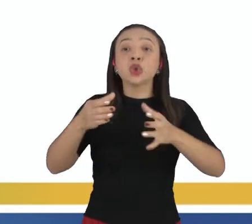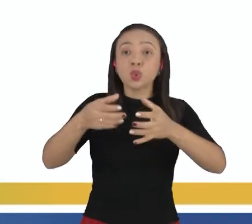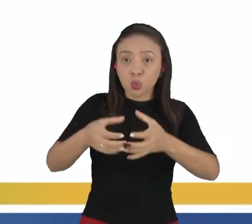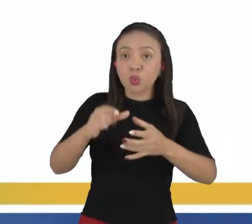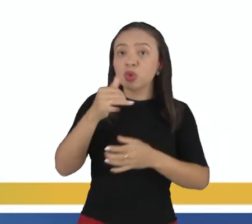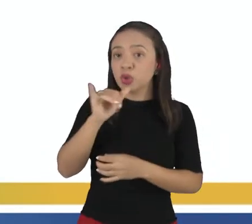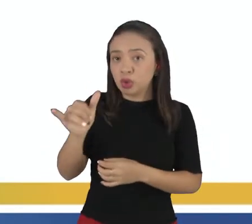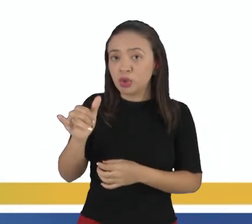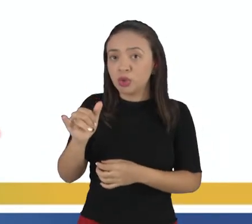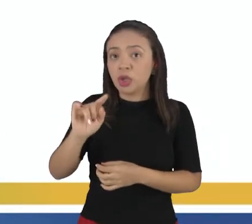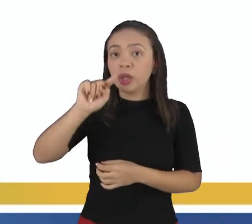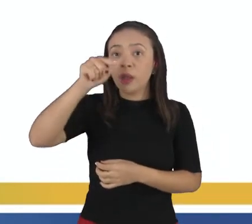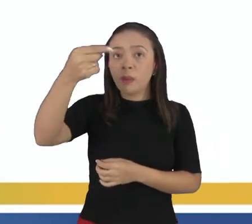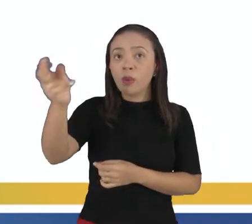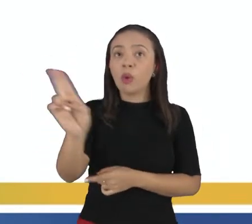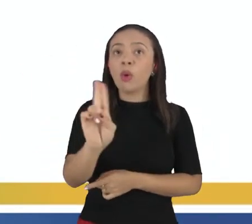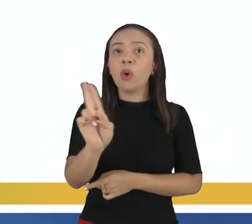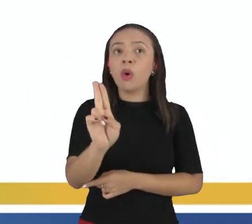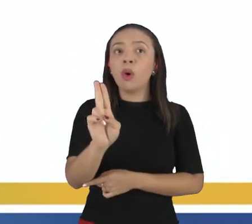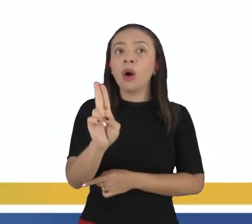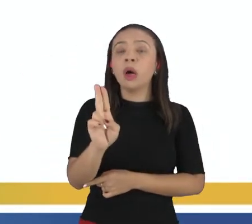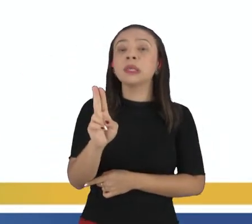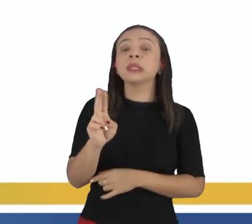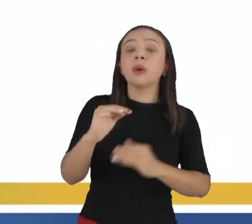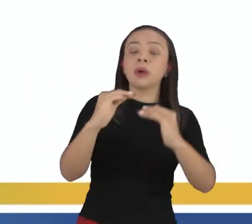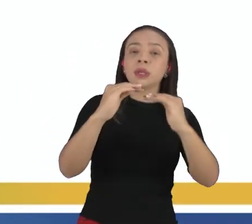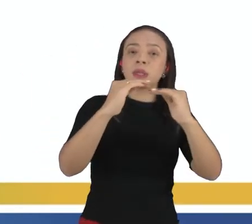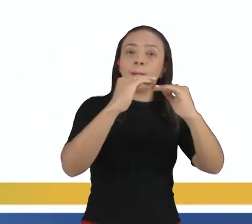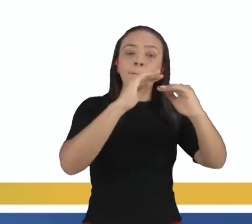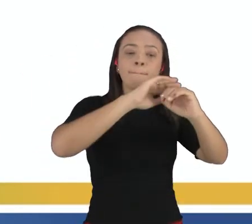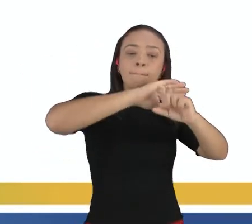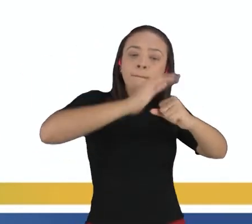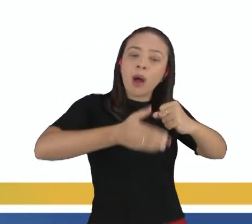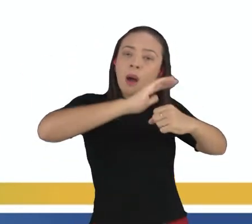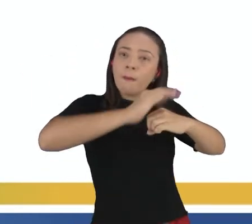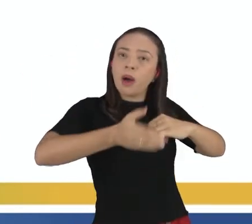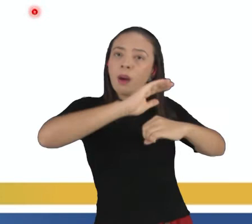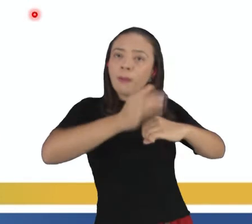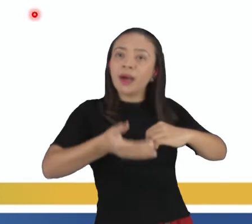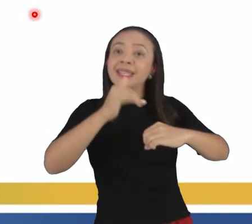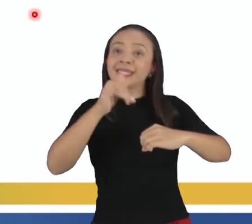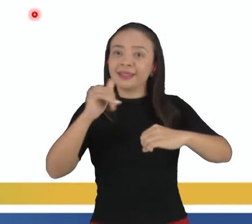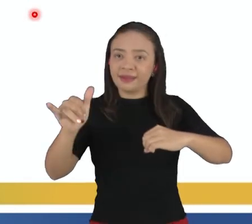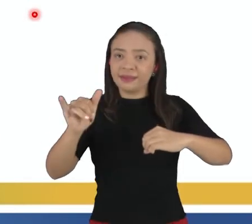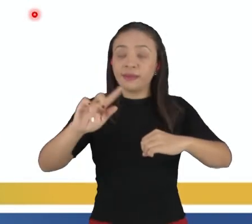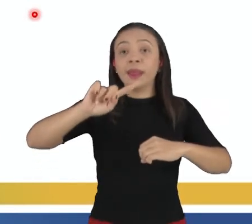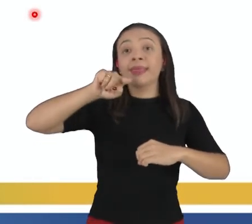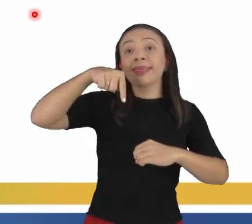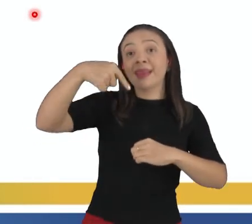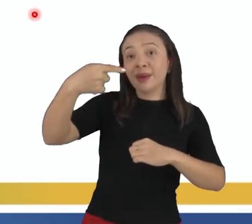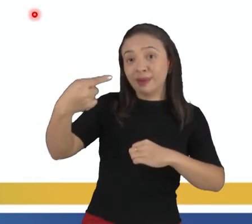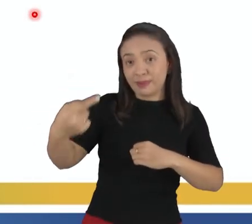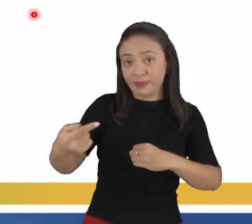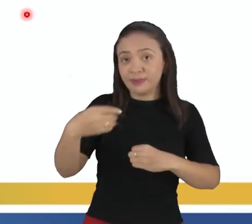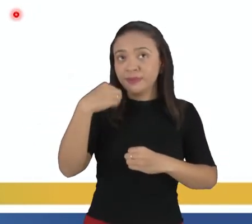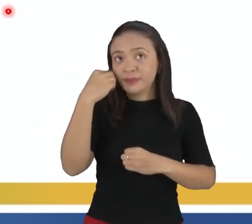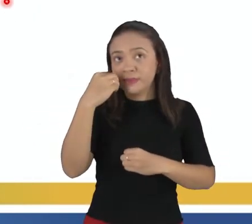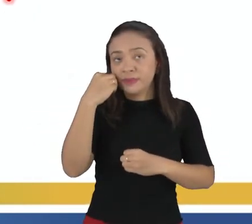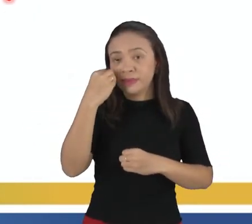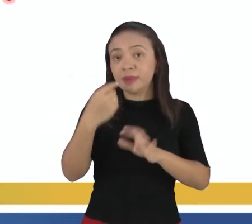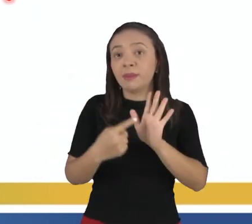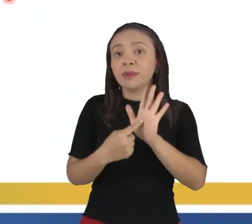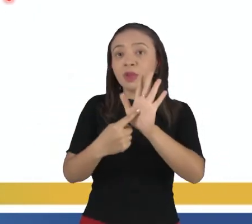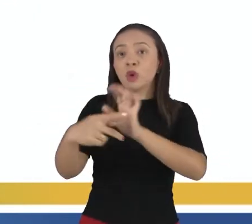mais tarde, foi chamado de níveis de energia. Então, após ele realizar os seus experimentos, ele vem com